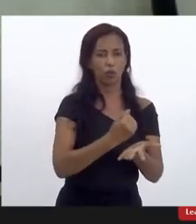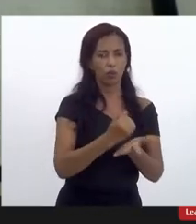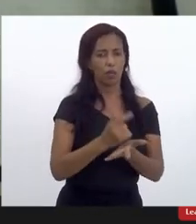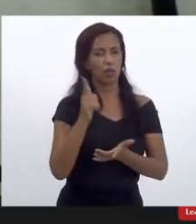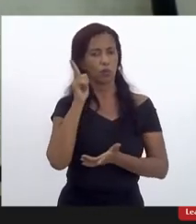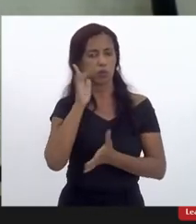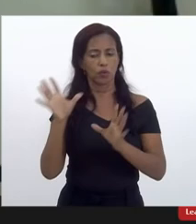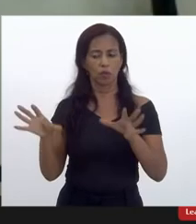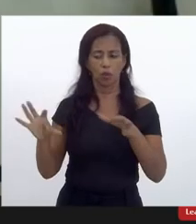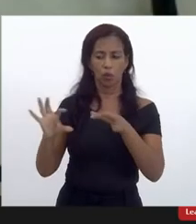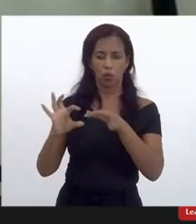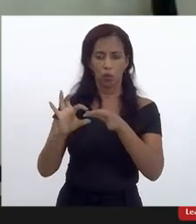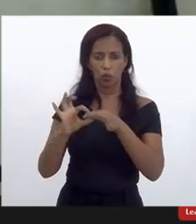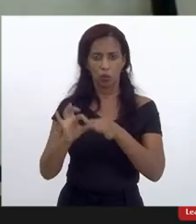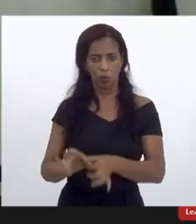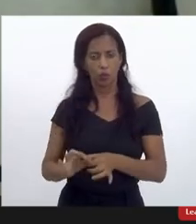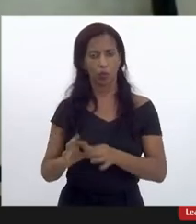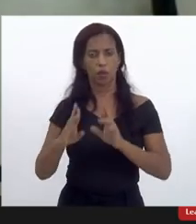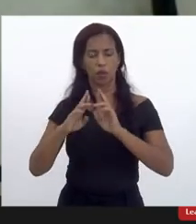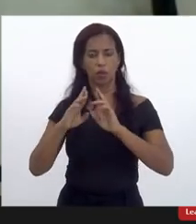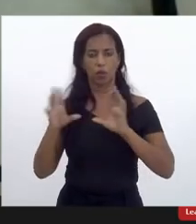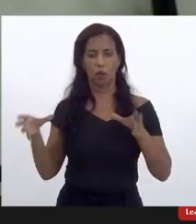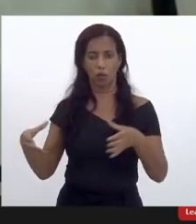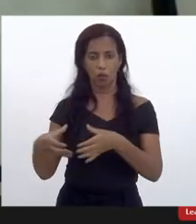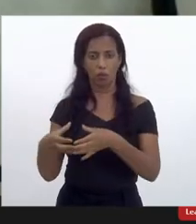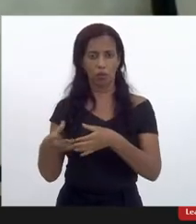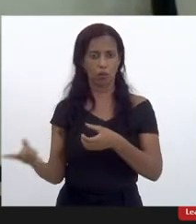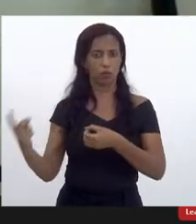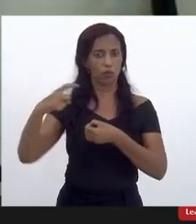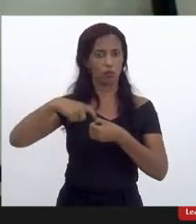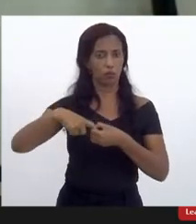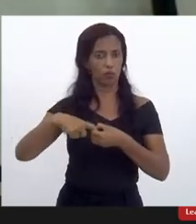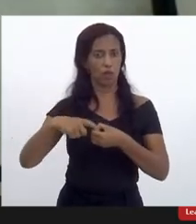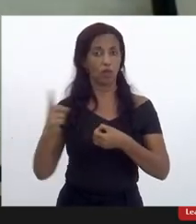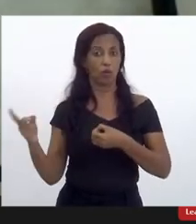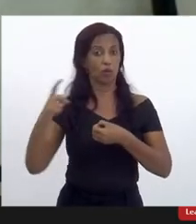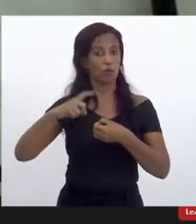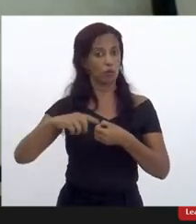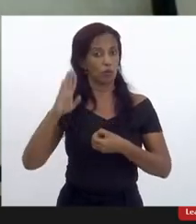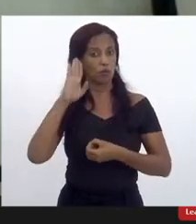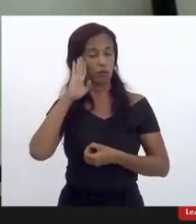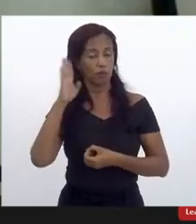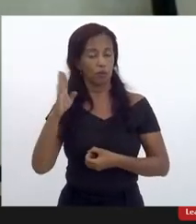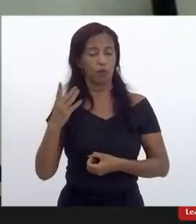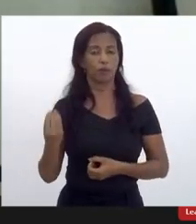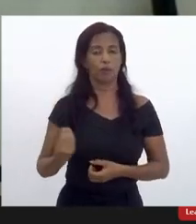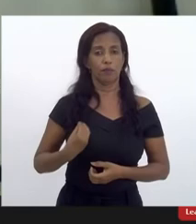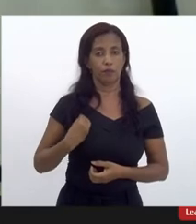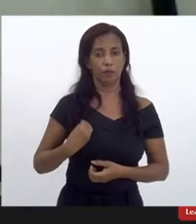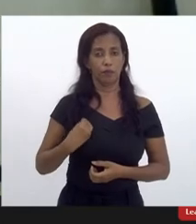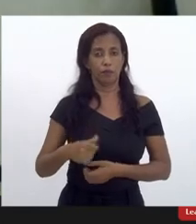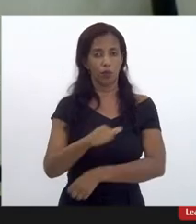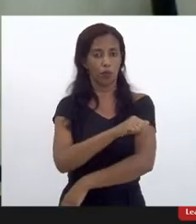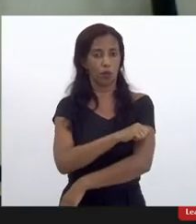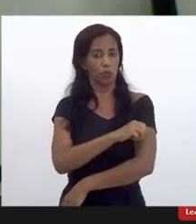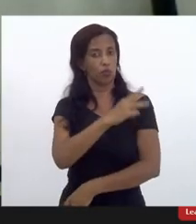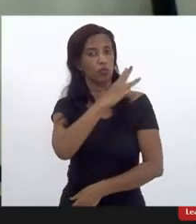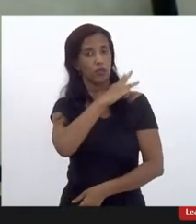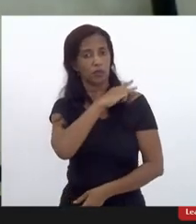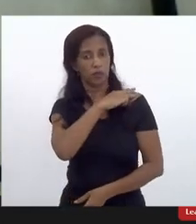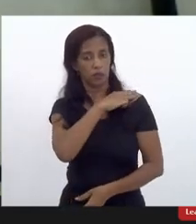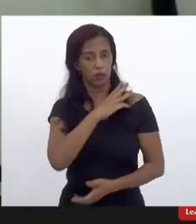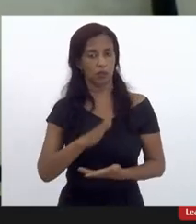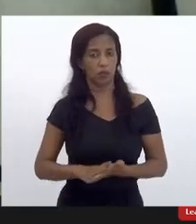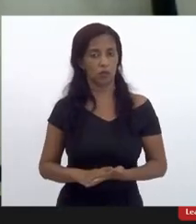alguma comissão na escola de voltar, nós voltamos prioritariamente presencial com os alunos de terceiro ano,